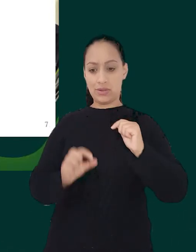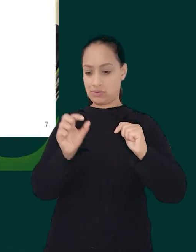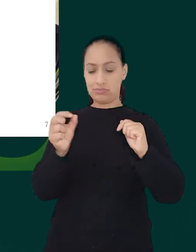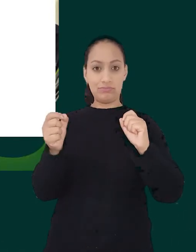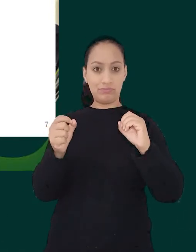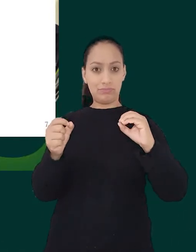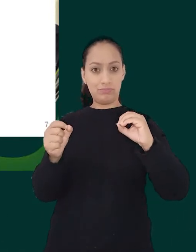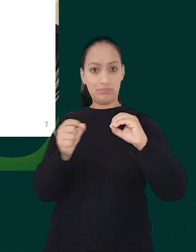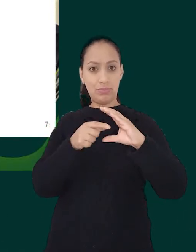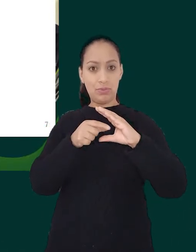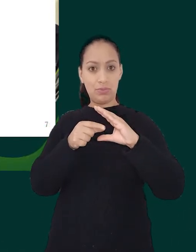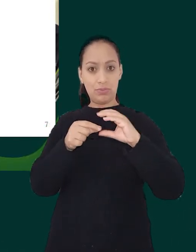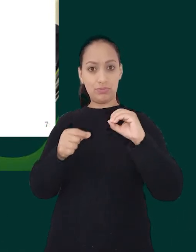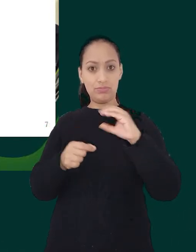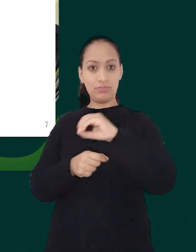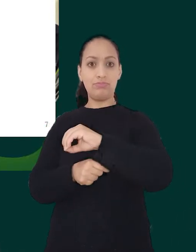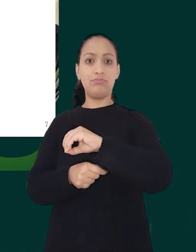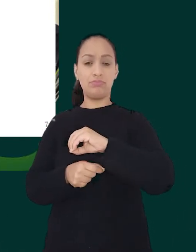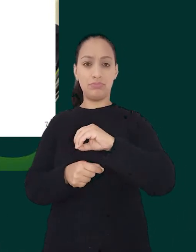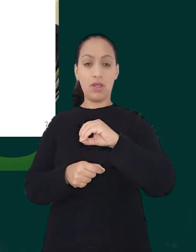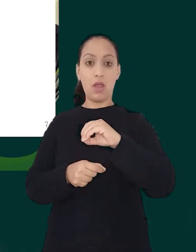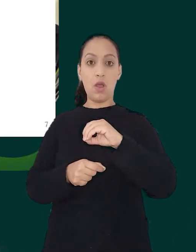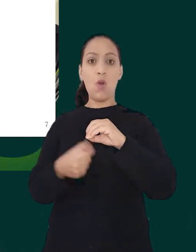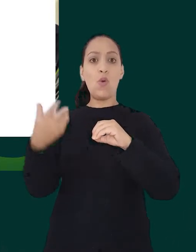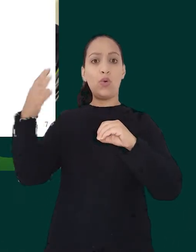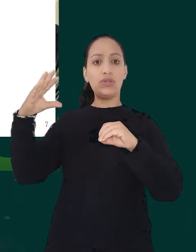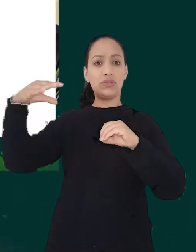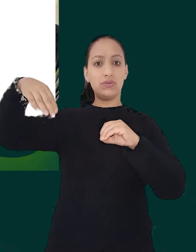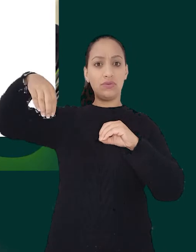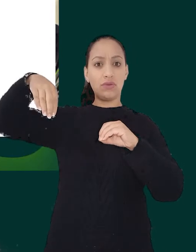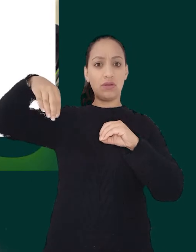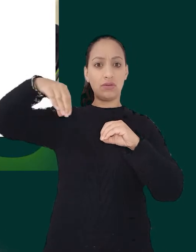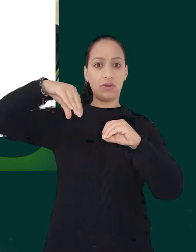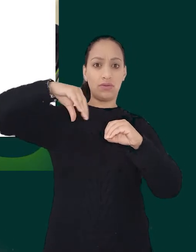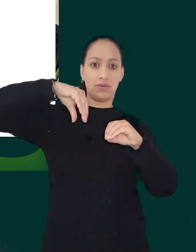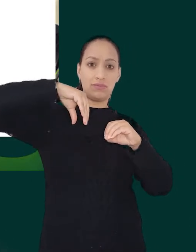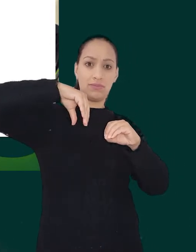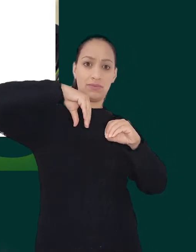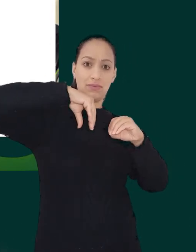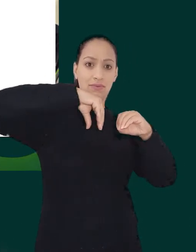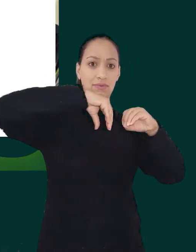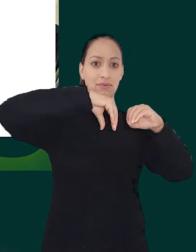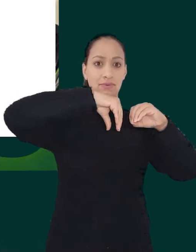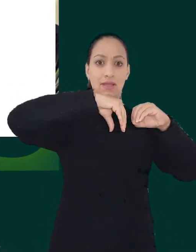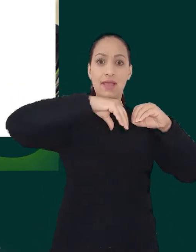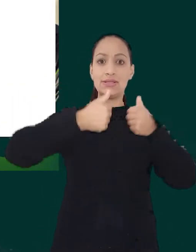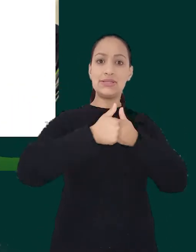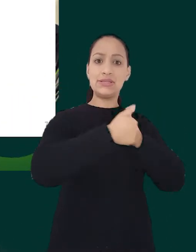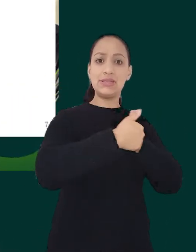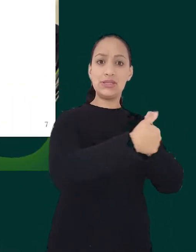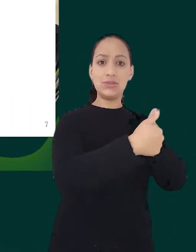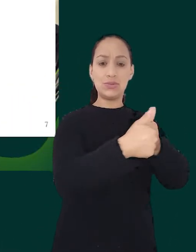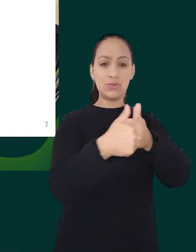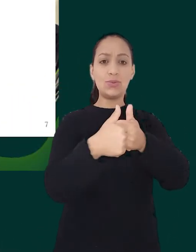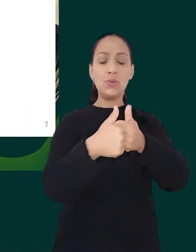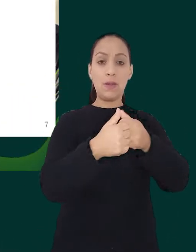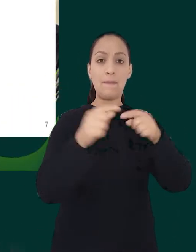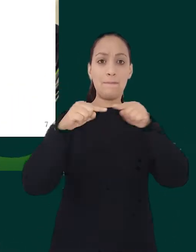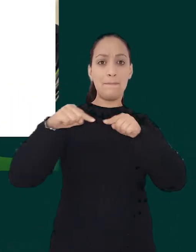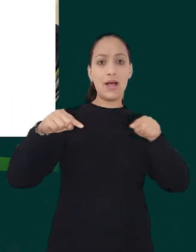que te dá o poder de comer o fantasma, os fantasmas estão te seguindo com Pathfinder, tá? Que é uma